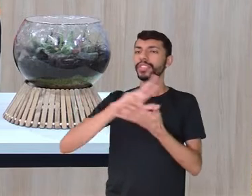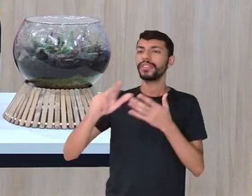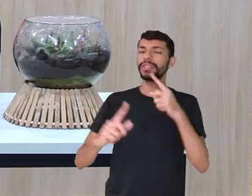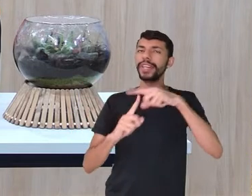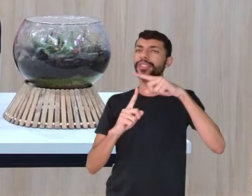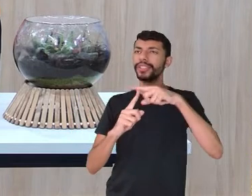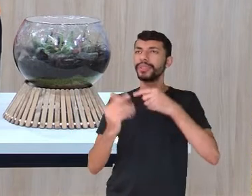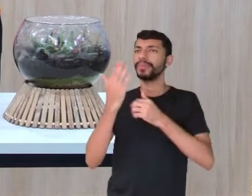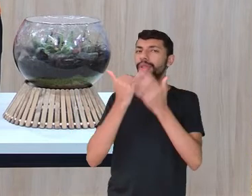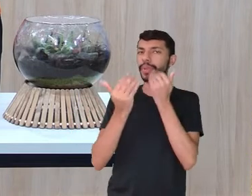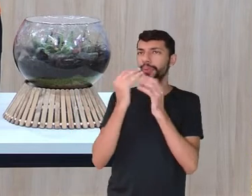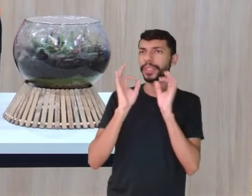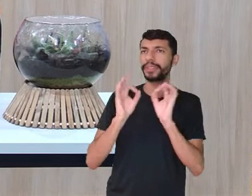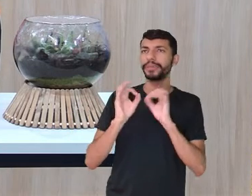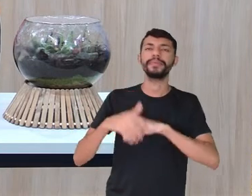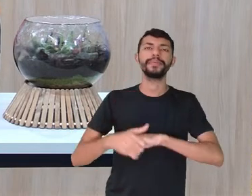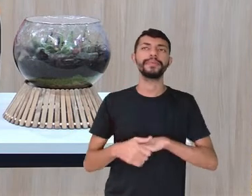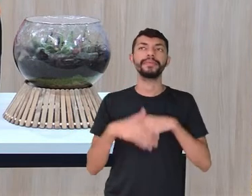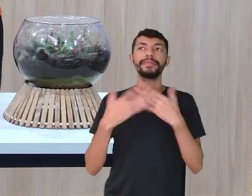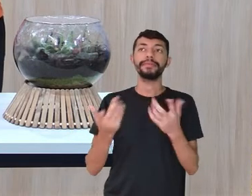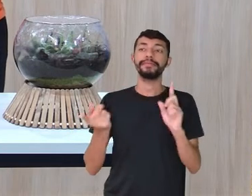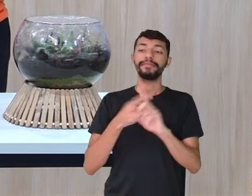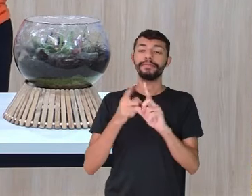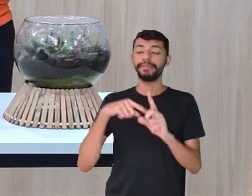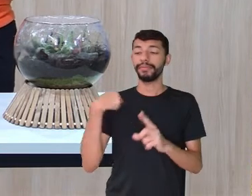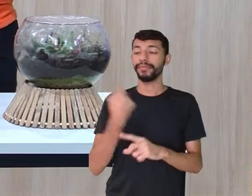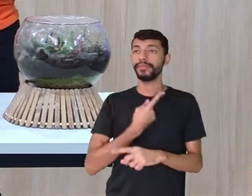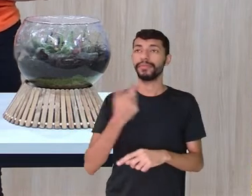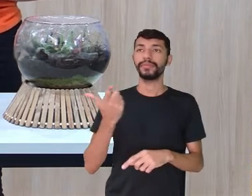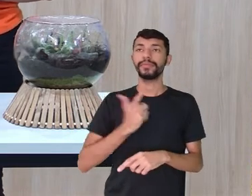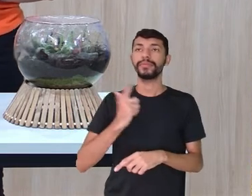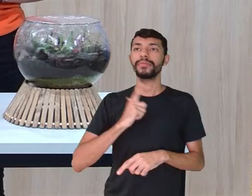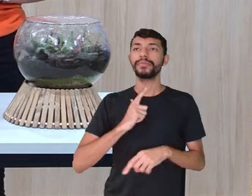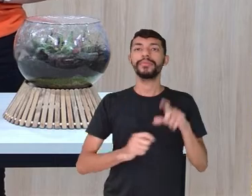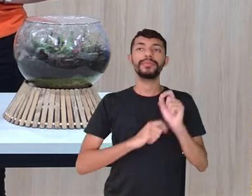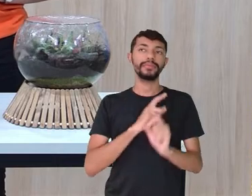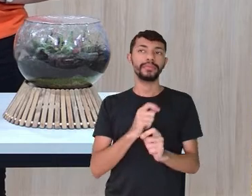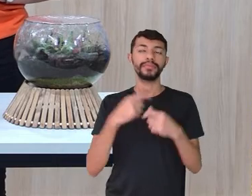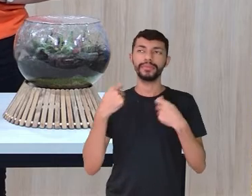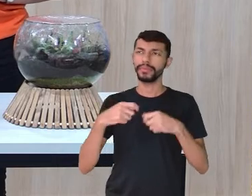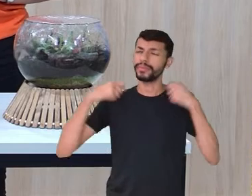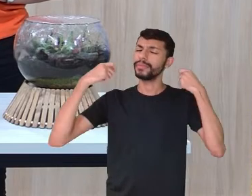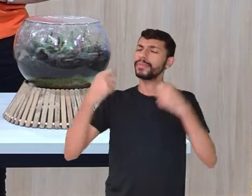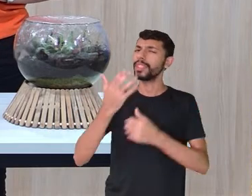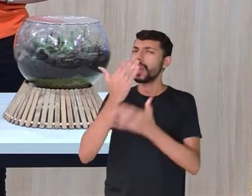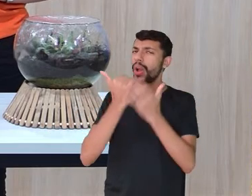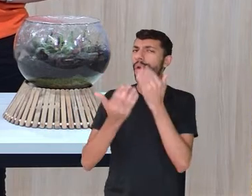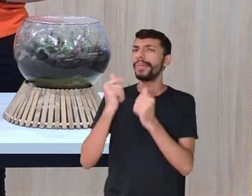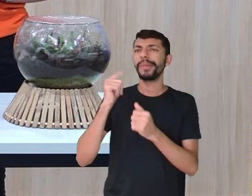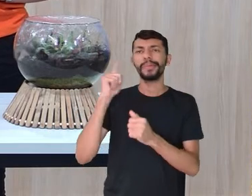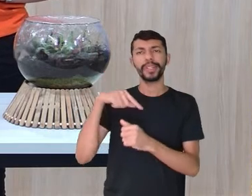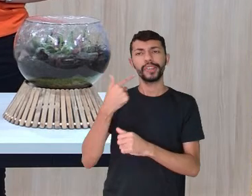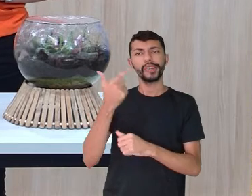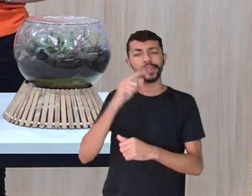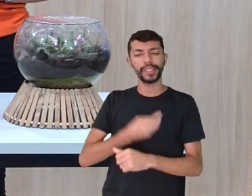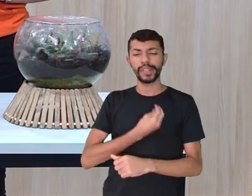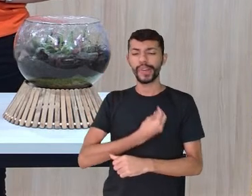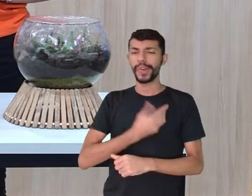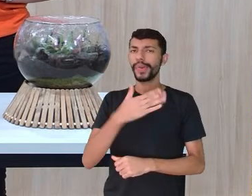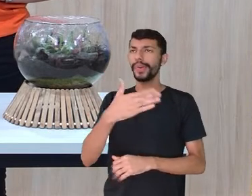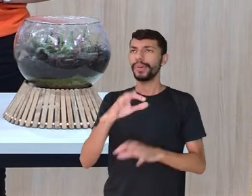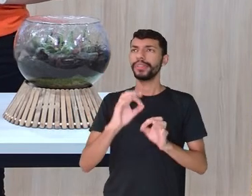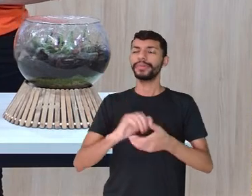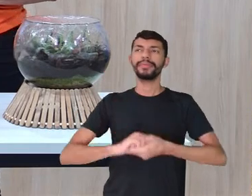de alimentação. Então, nós também temos que nos alimentar para podermos sobreviver.